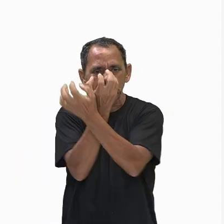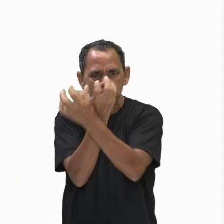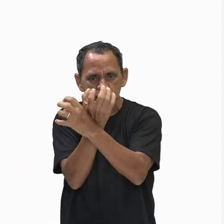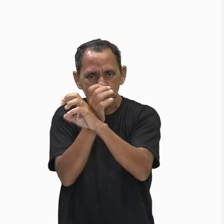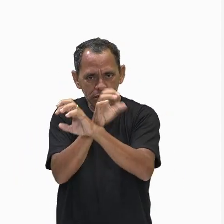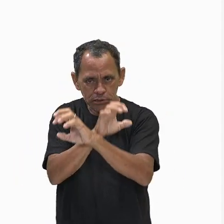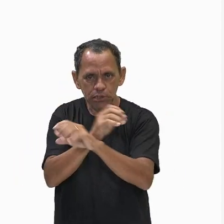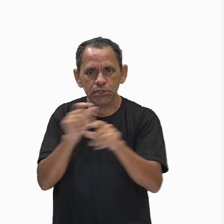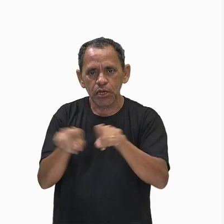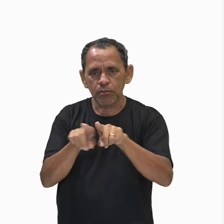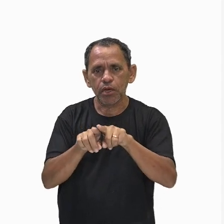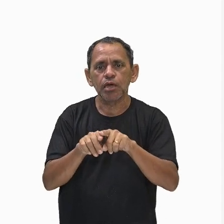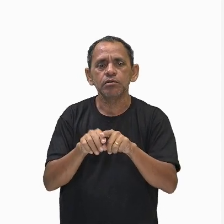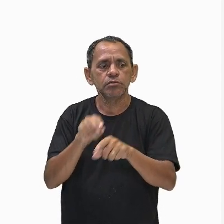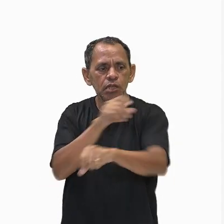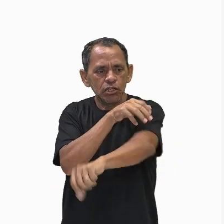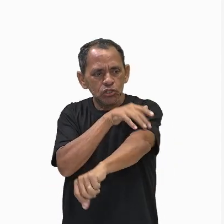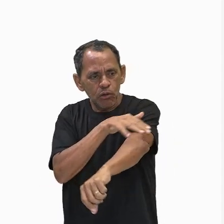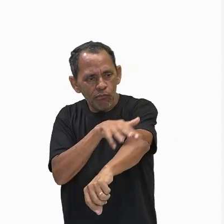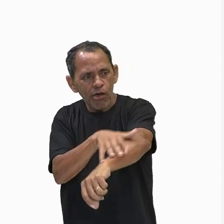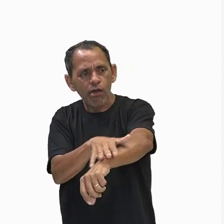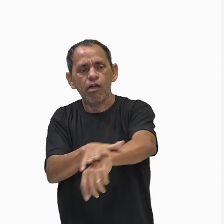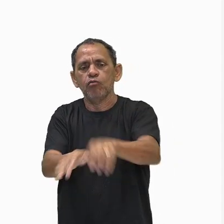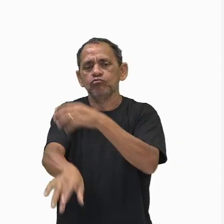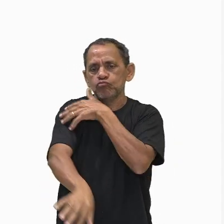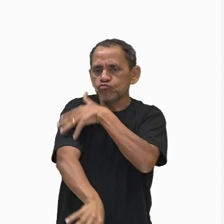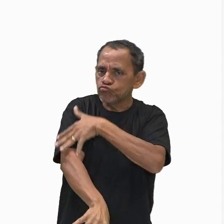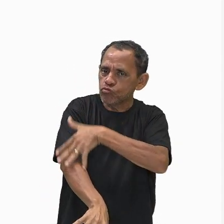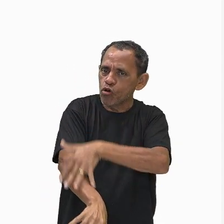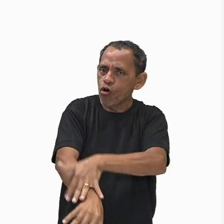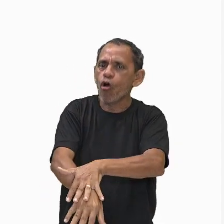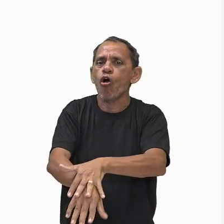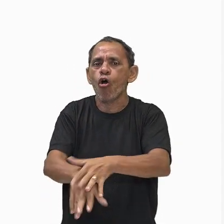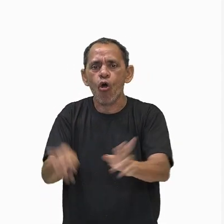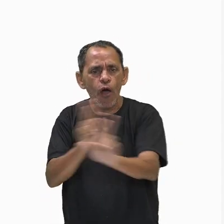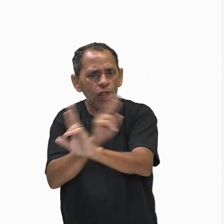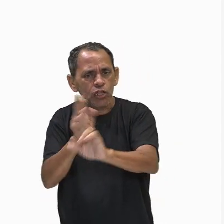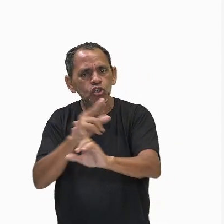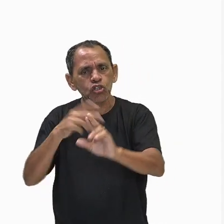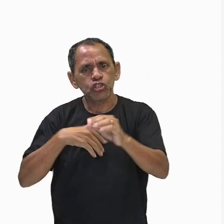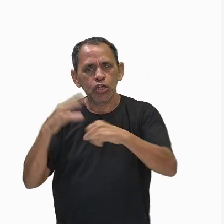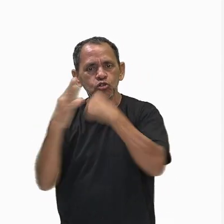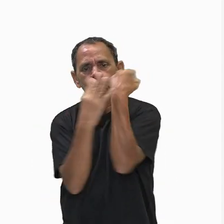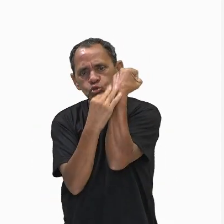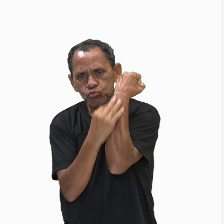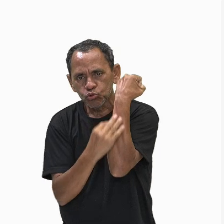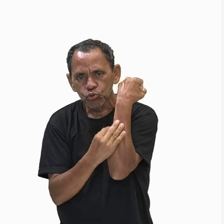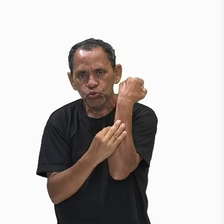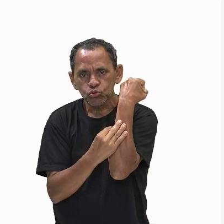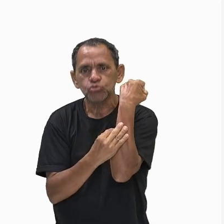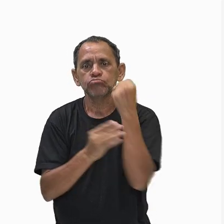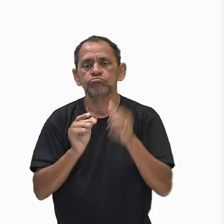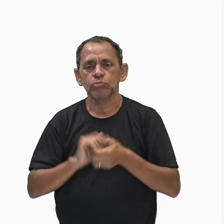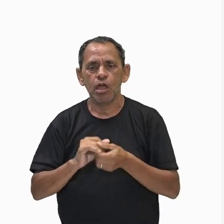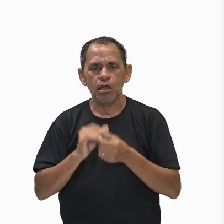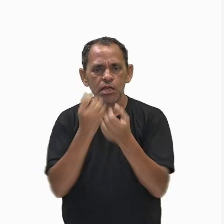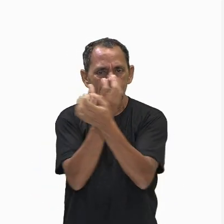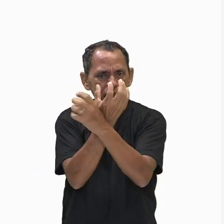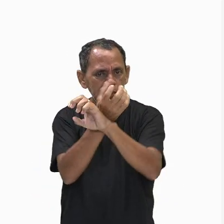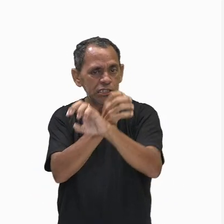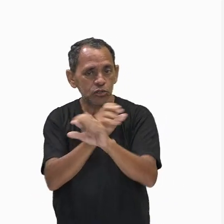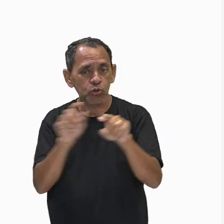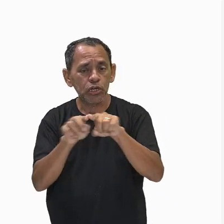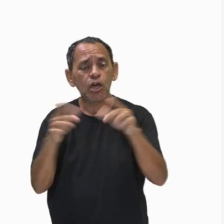São nervos que estão diretamente relacionados aos músculos esqueléticos porque eles estão em contato com os